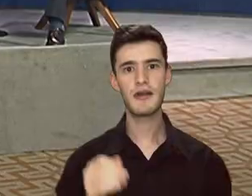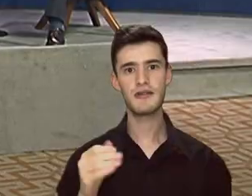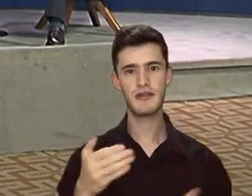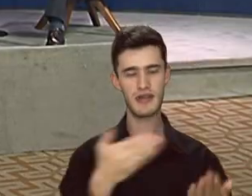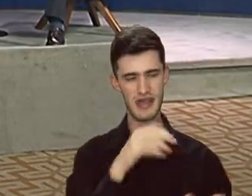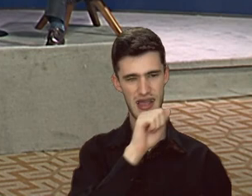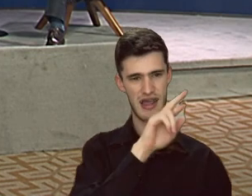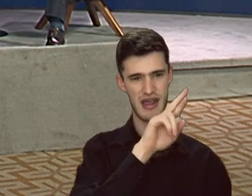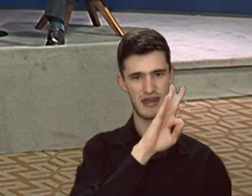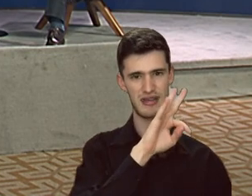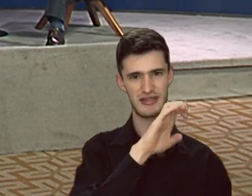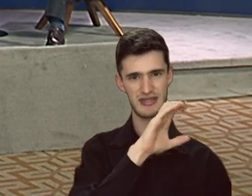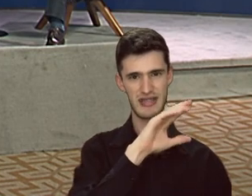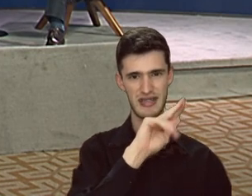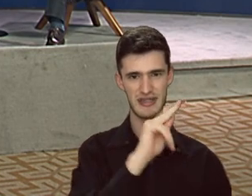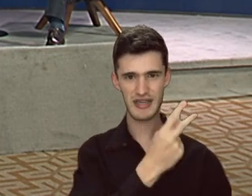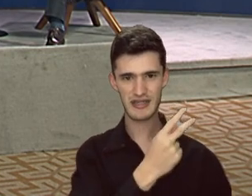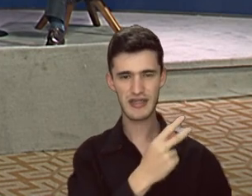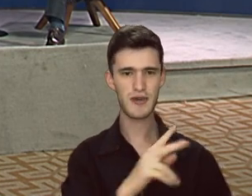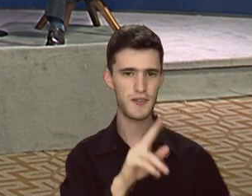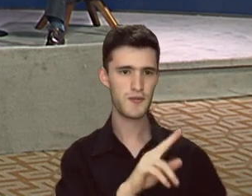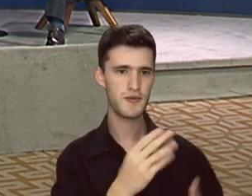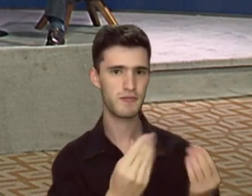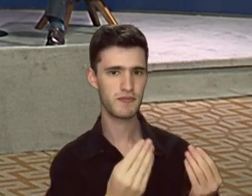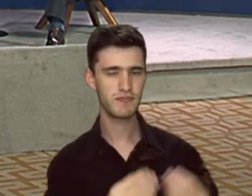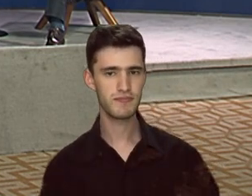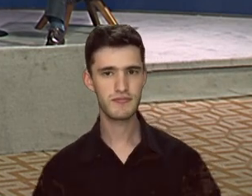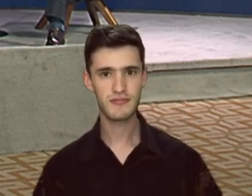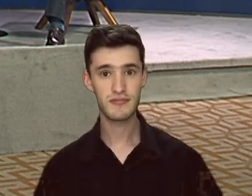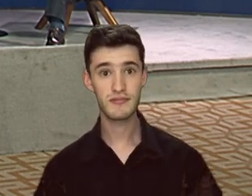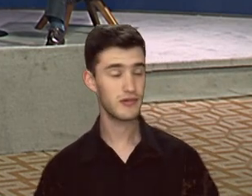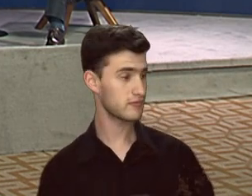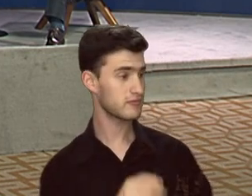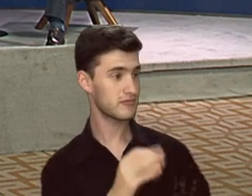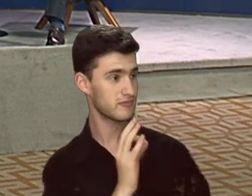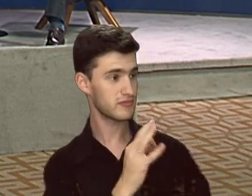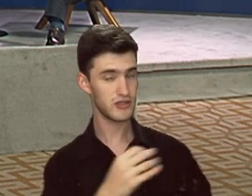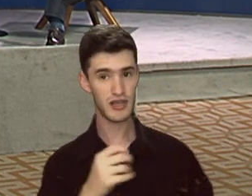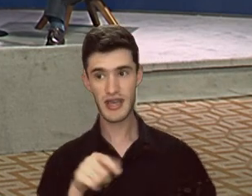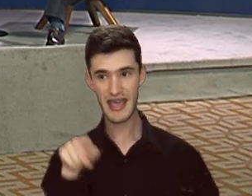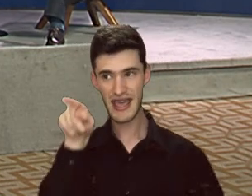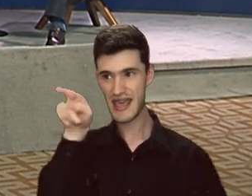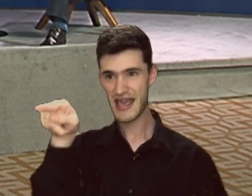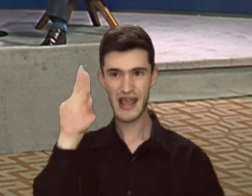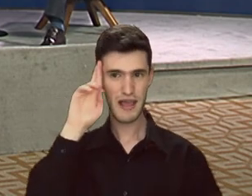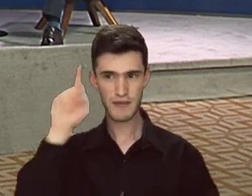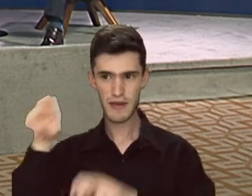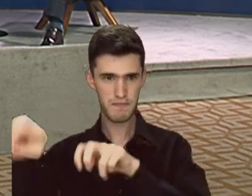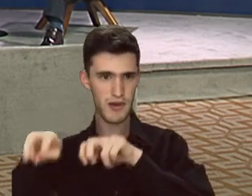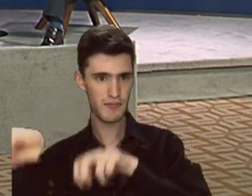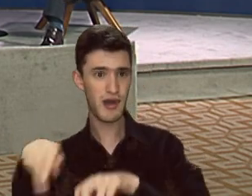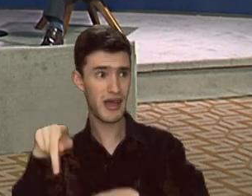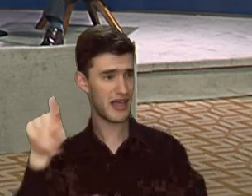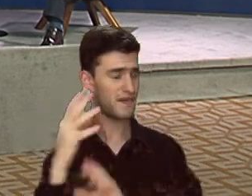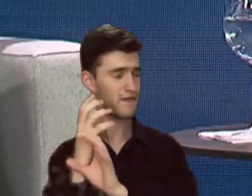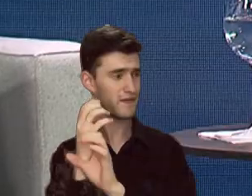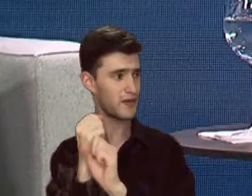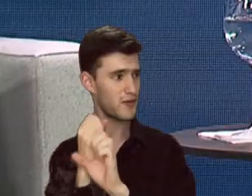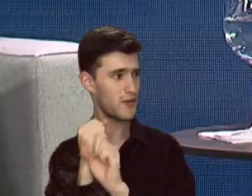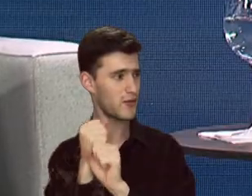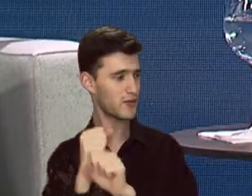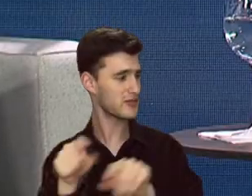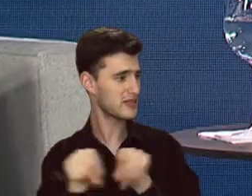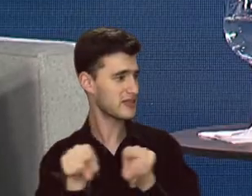é só para reforçar aqui ficou o produtor faz conta né ele sabe fazer exatamente a conta o que que se vale desmatar ou se vale